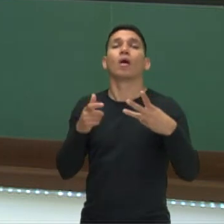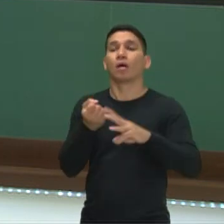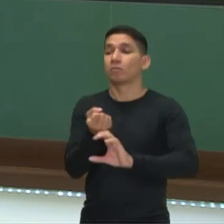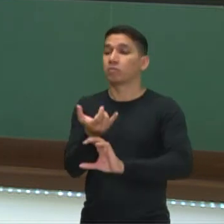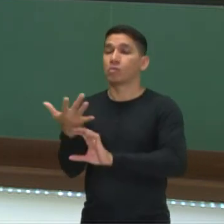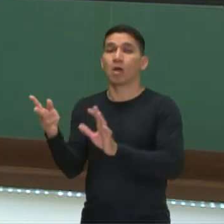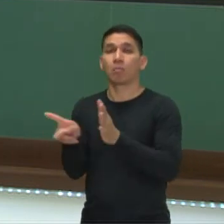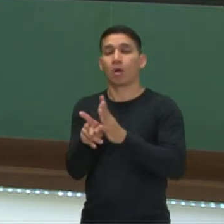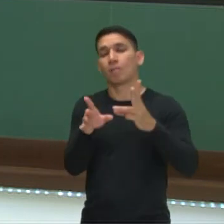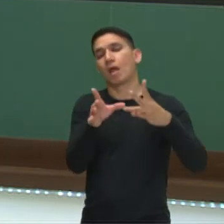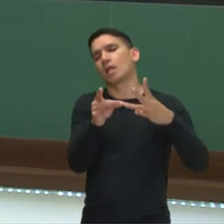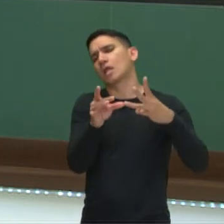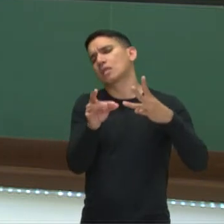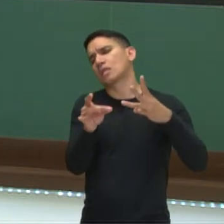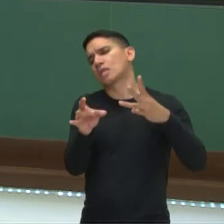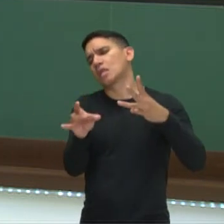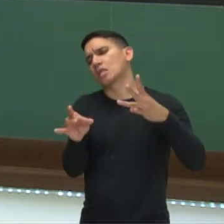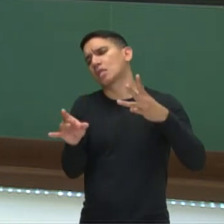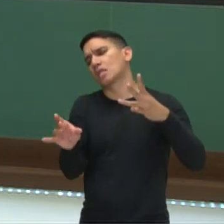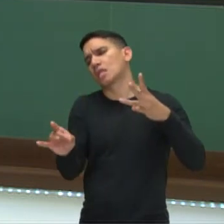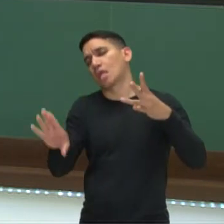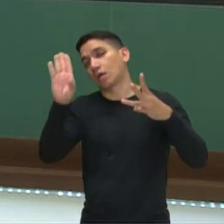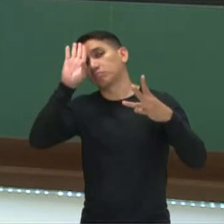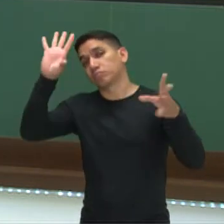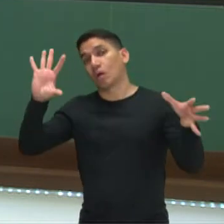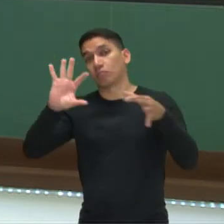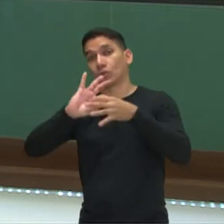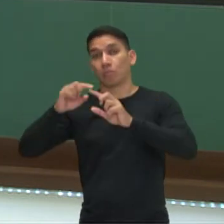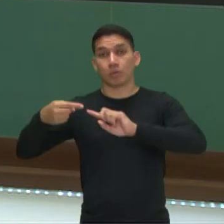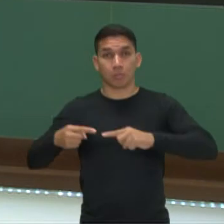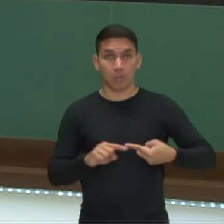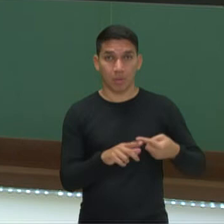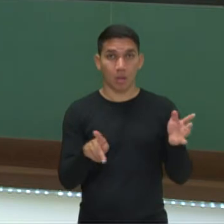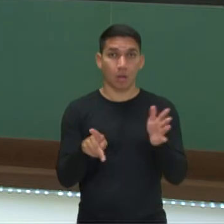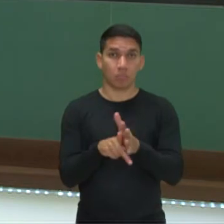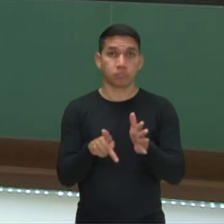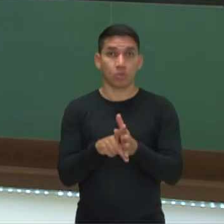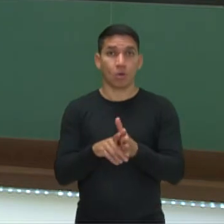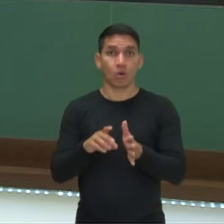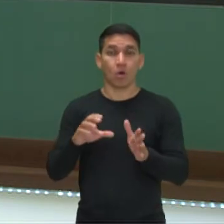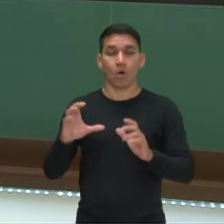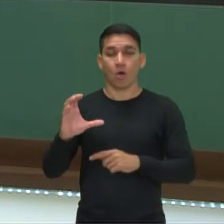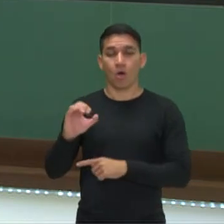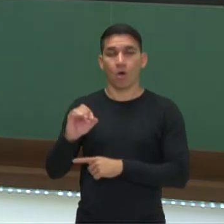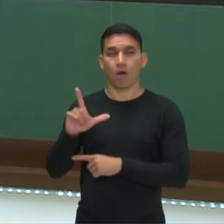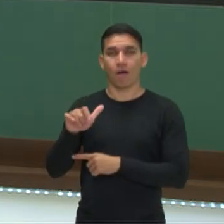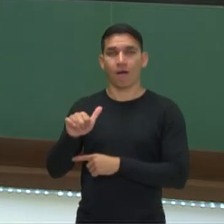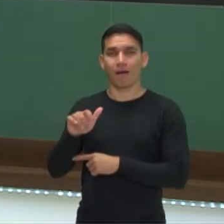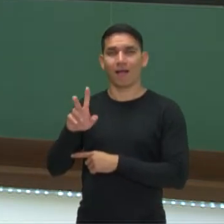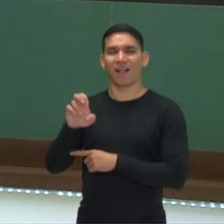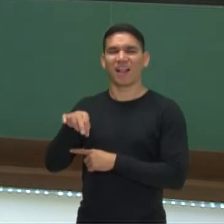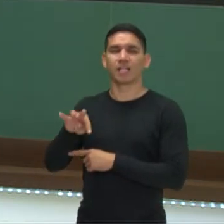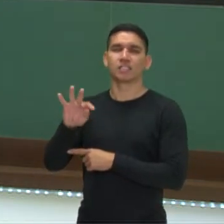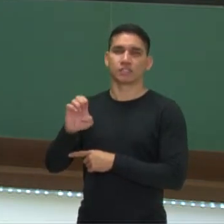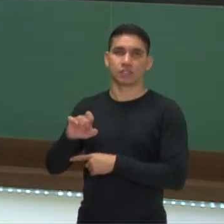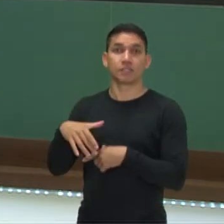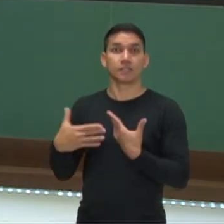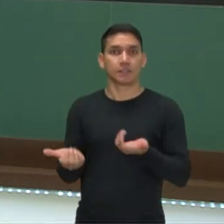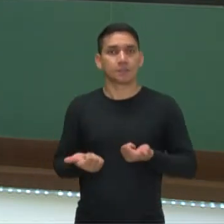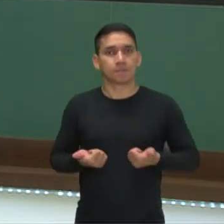cadeias longas principais unidas entre si por ligações covalentes. Muito bem,